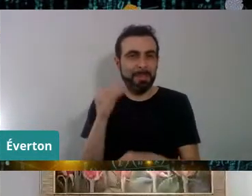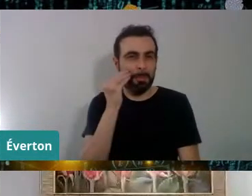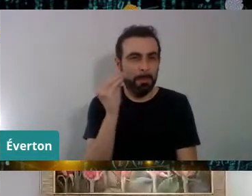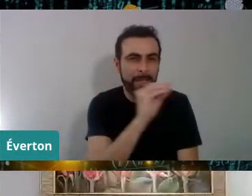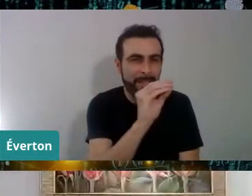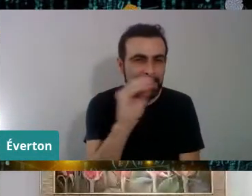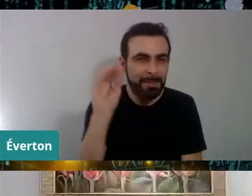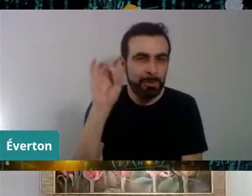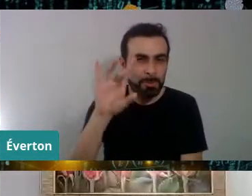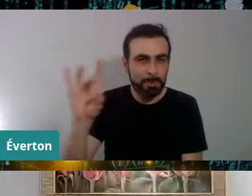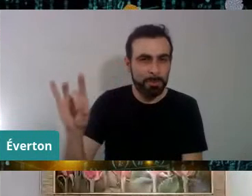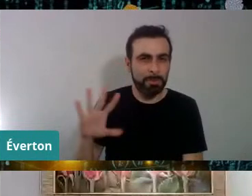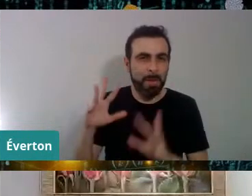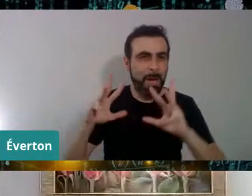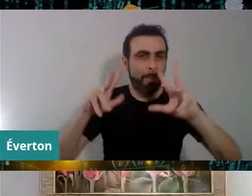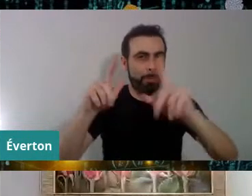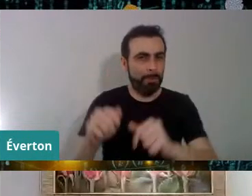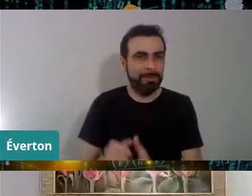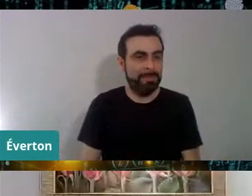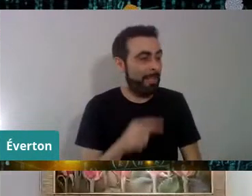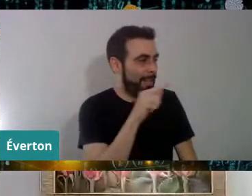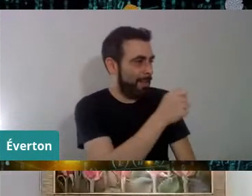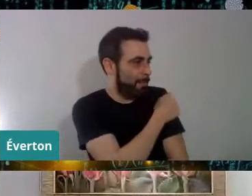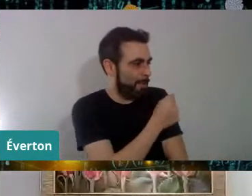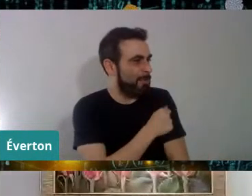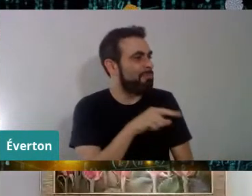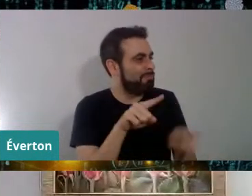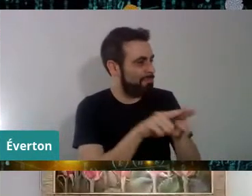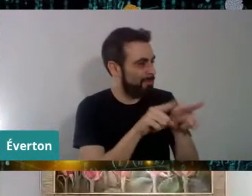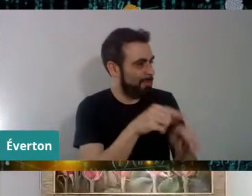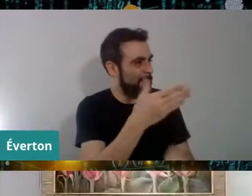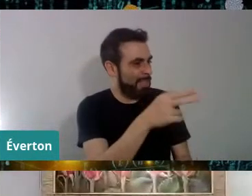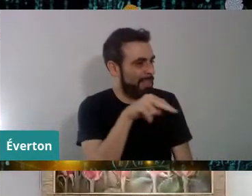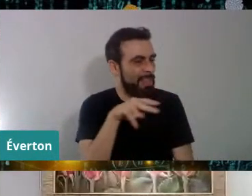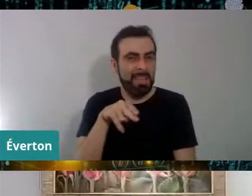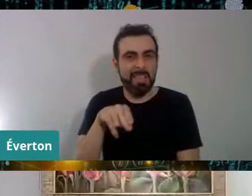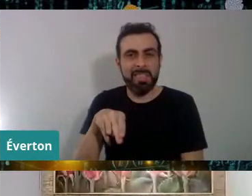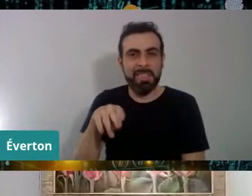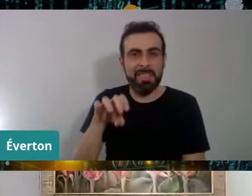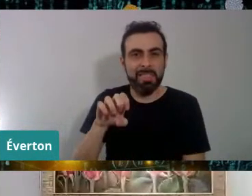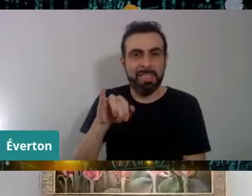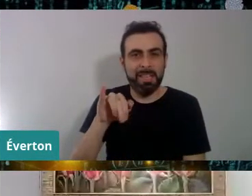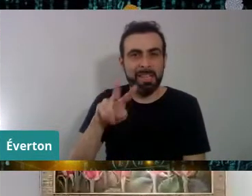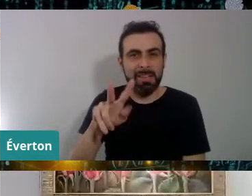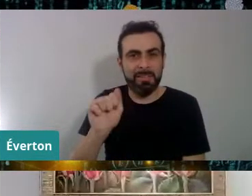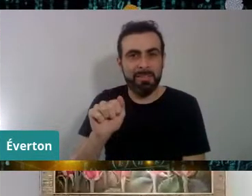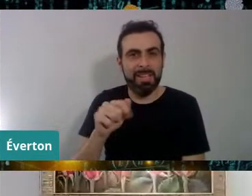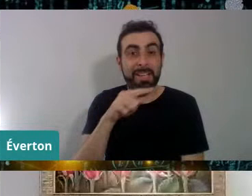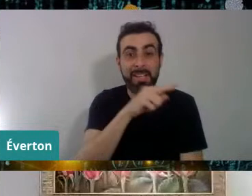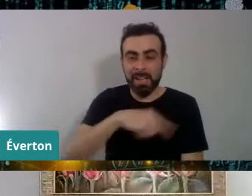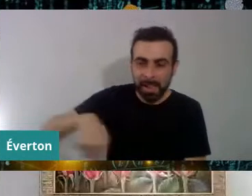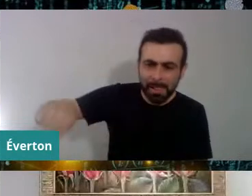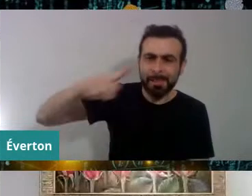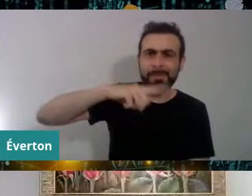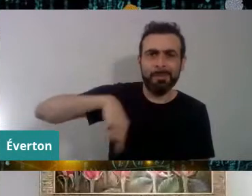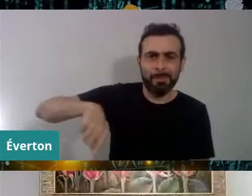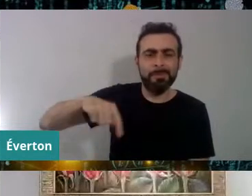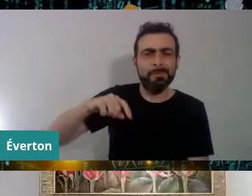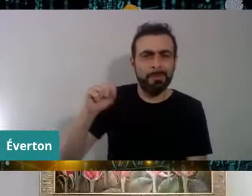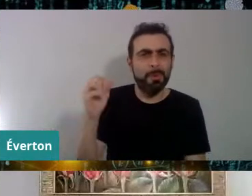abraço. Foi minha aluna também, né, Neiva? Foi nossa aluna também, né? Foi aluna de